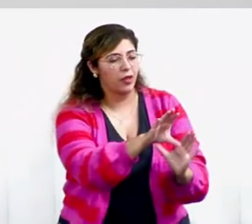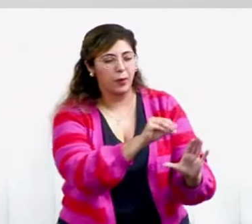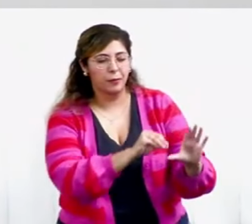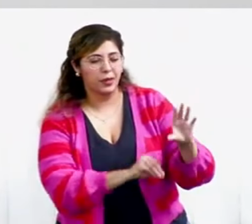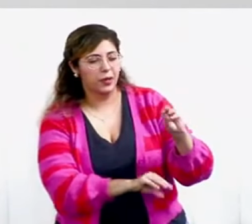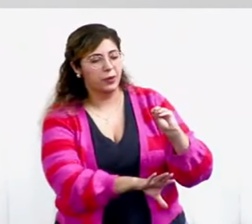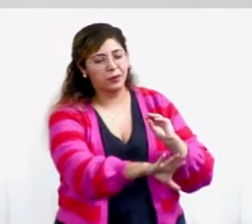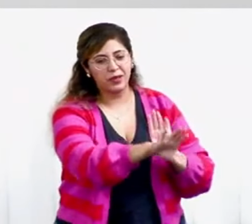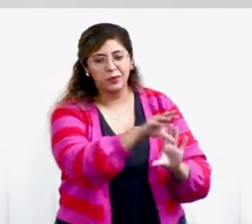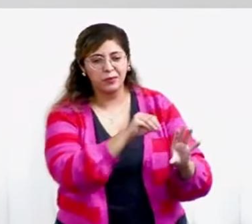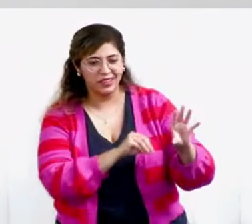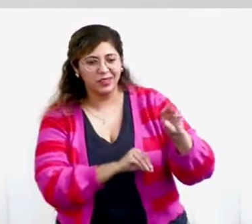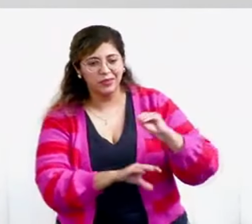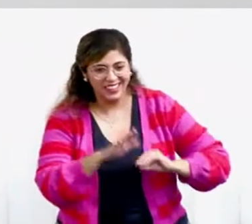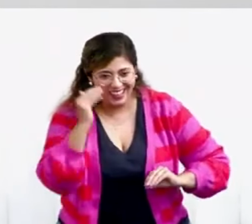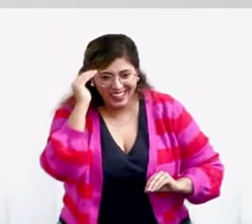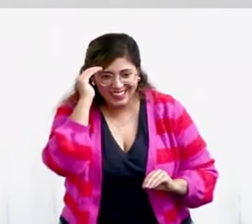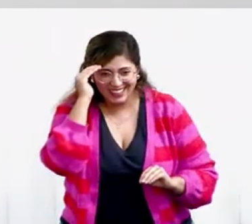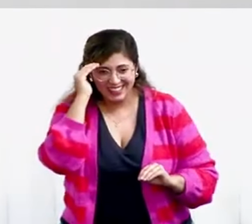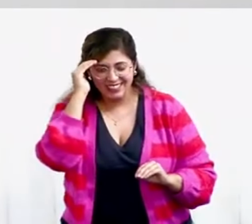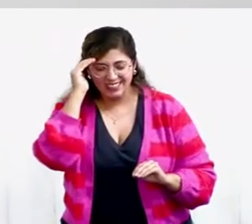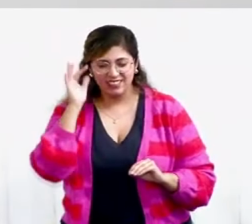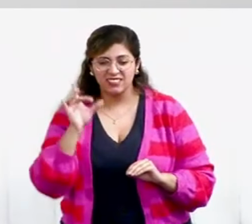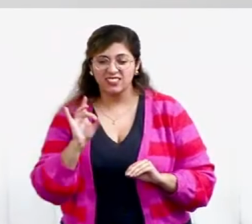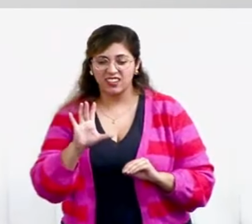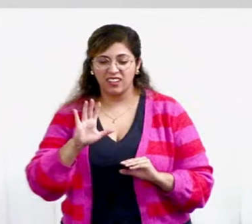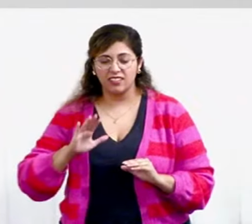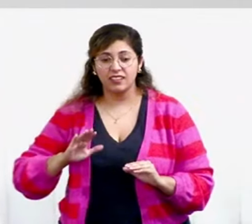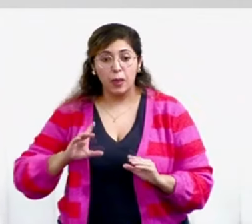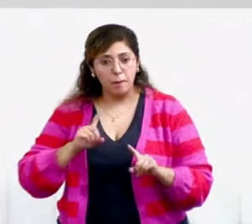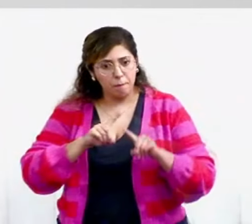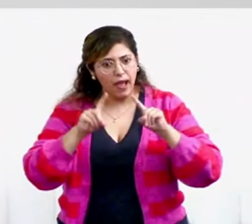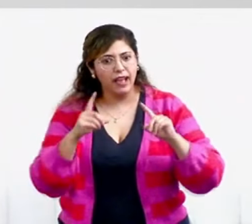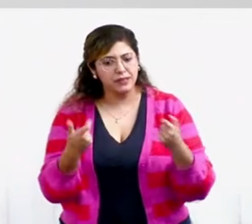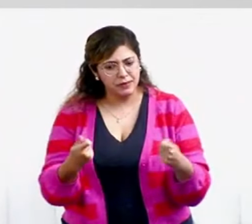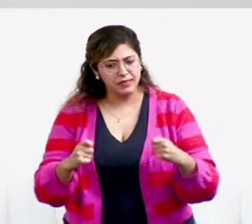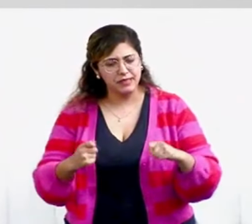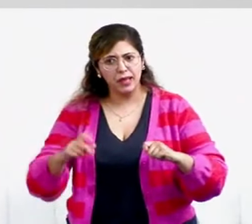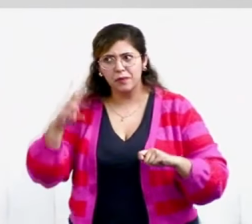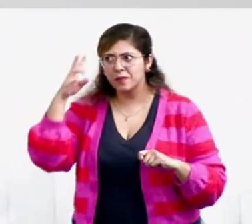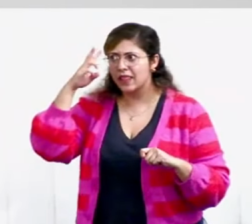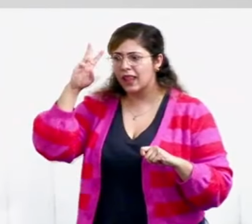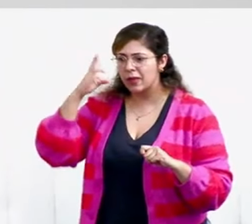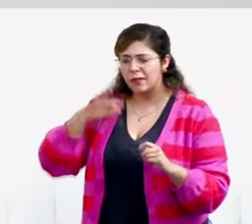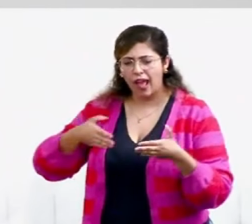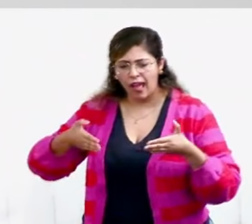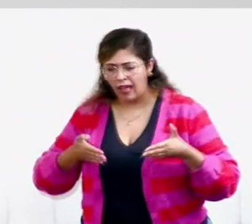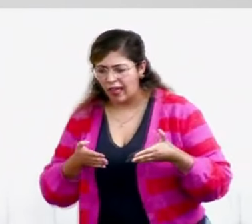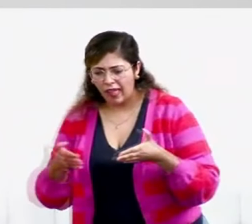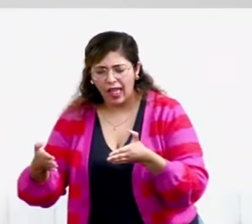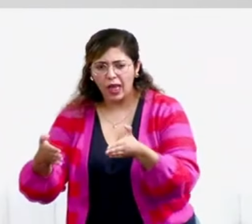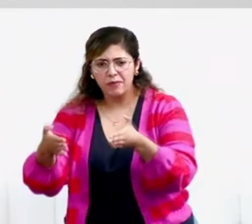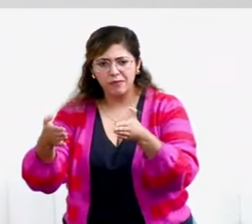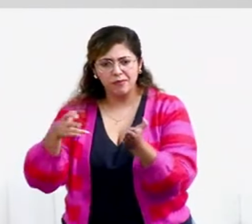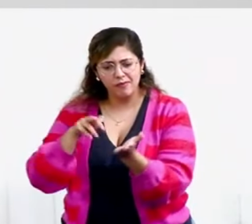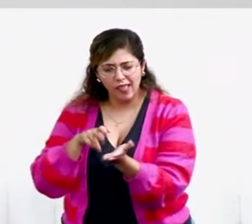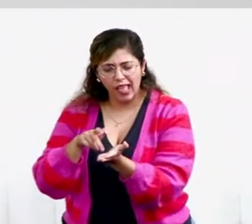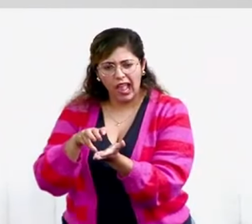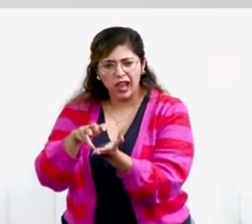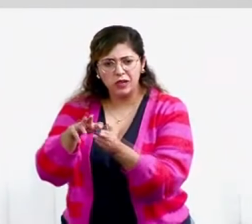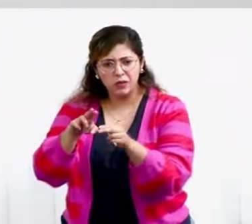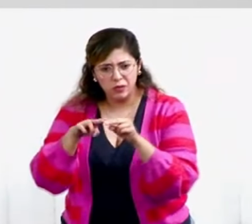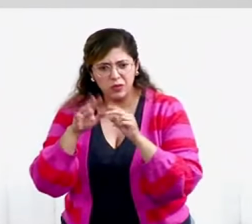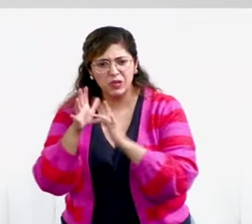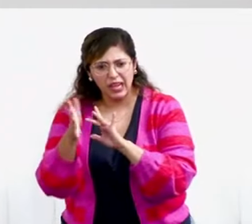o caminho que nós desejamos seguir. Não há capacidade de viver sequer um